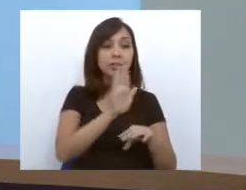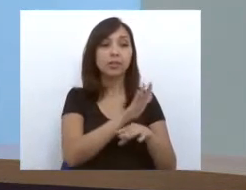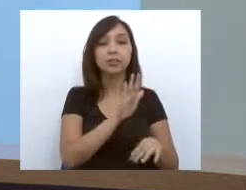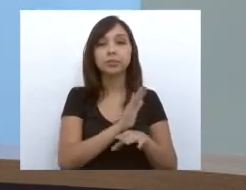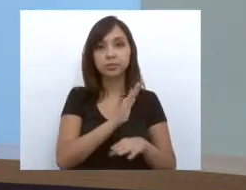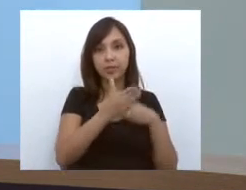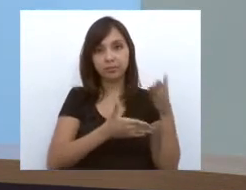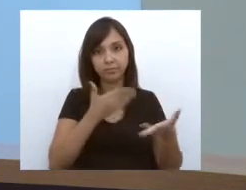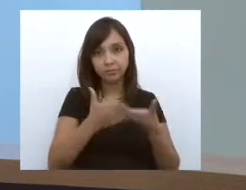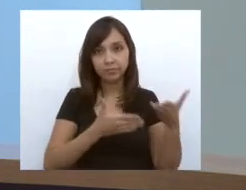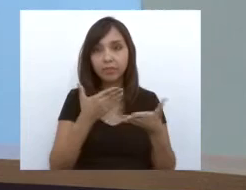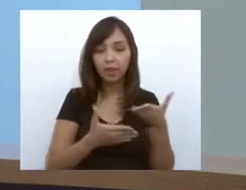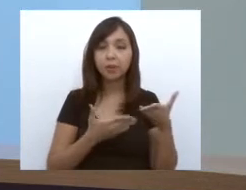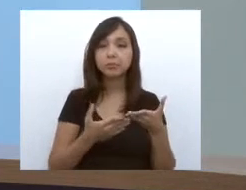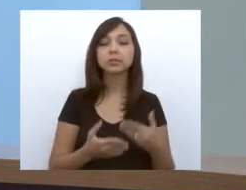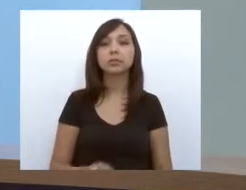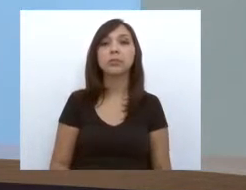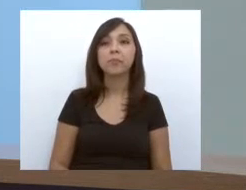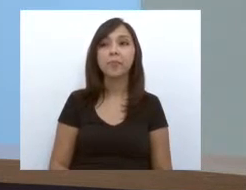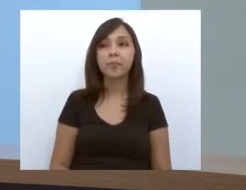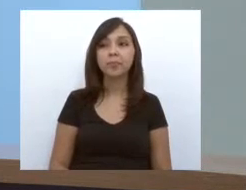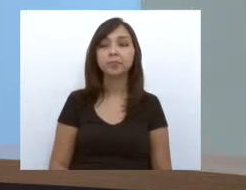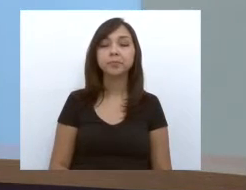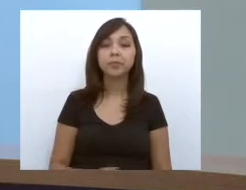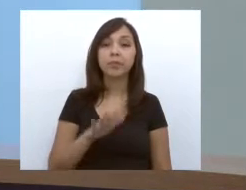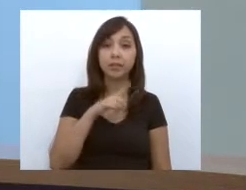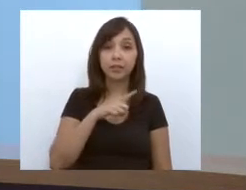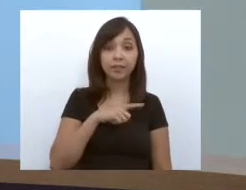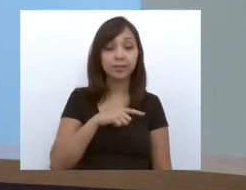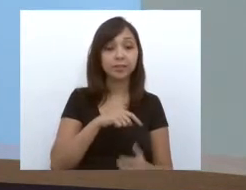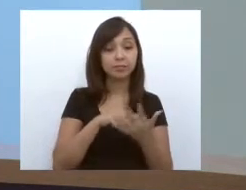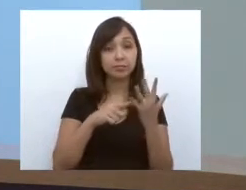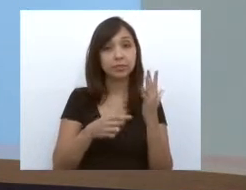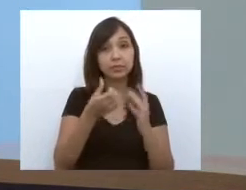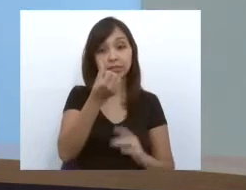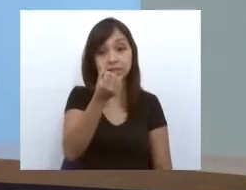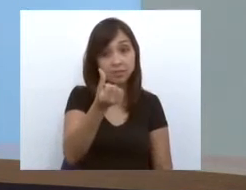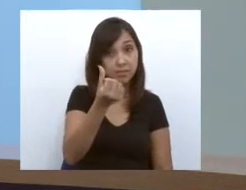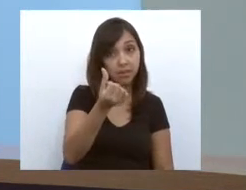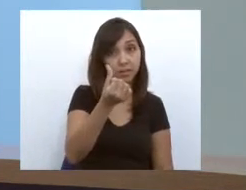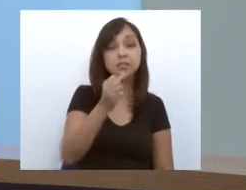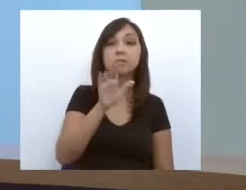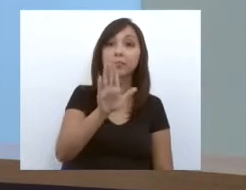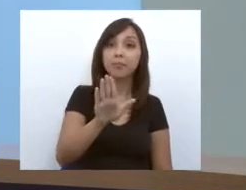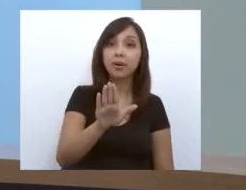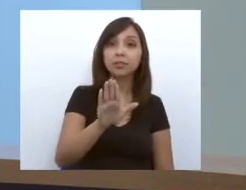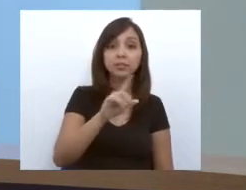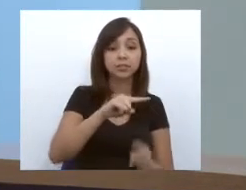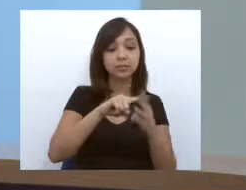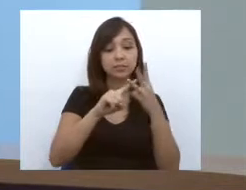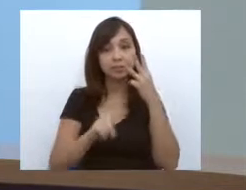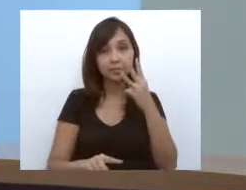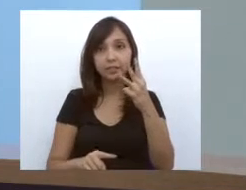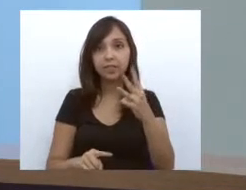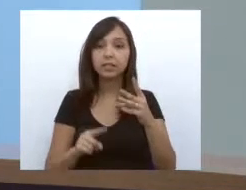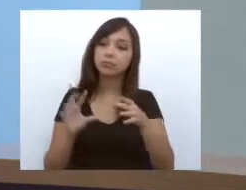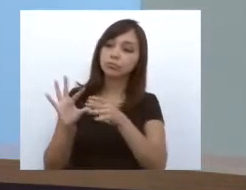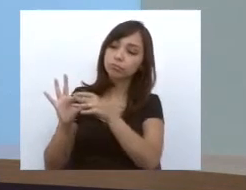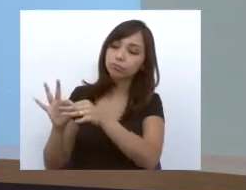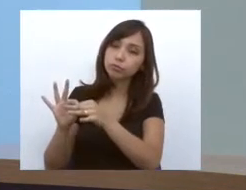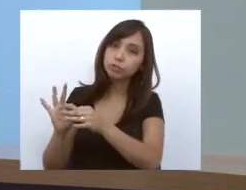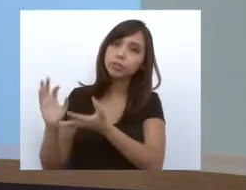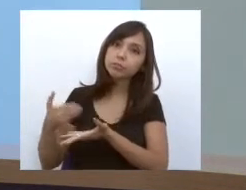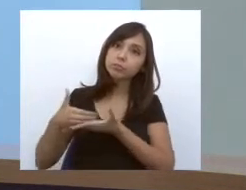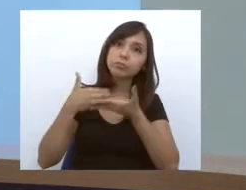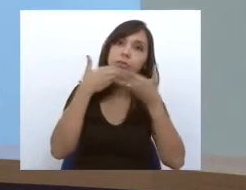tratamento. E são 6 rótulos em Guarulhos, mas 3 deles se uniram e fizeram essa